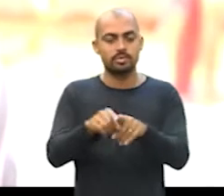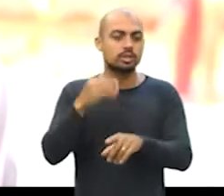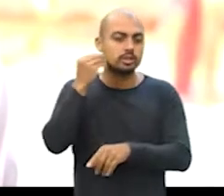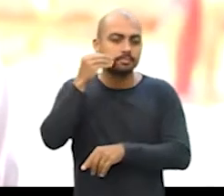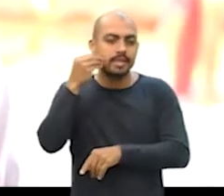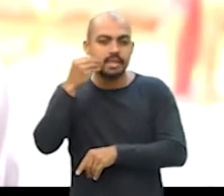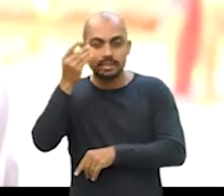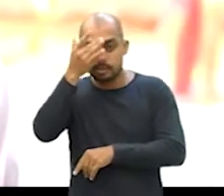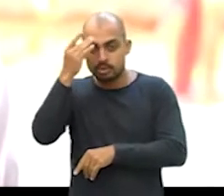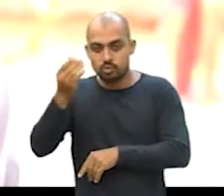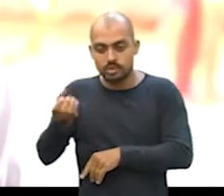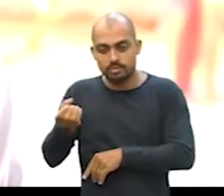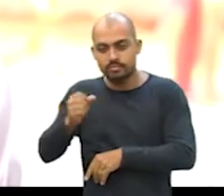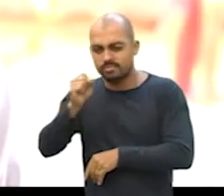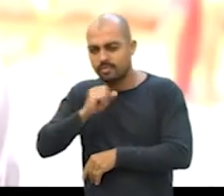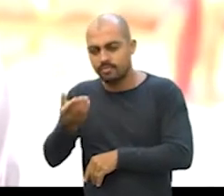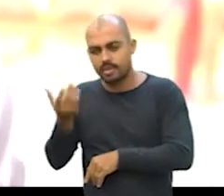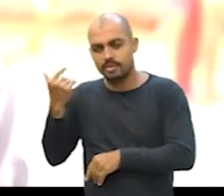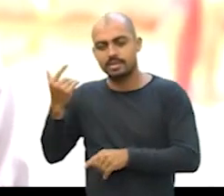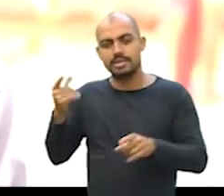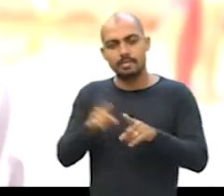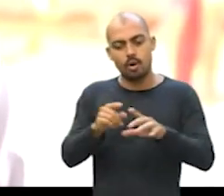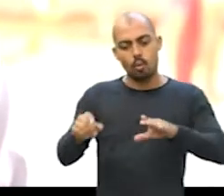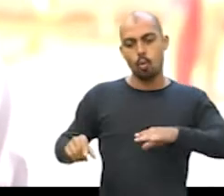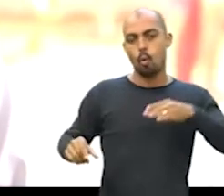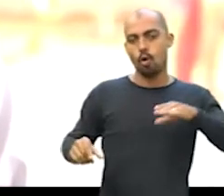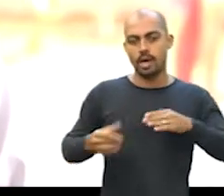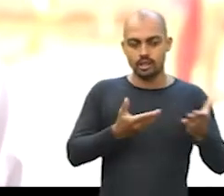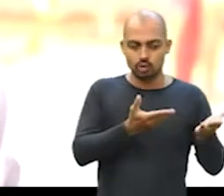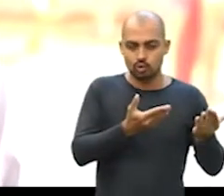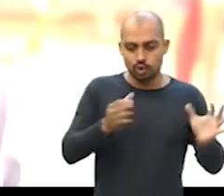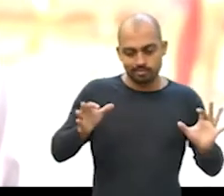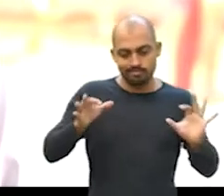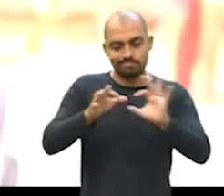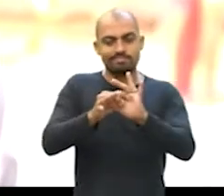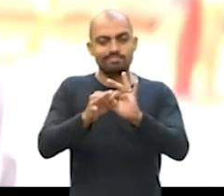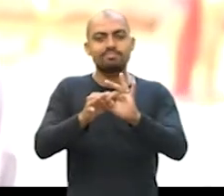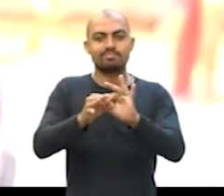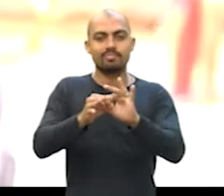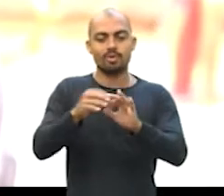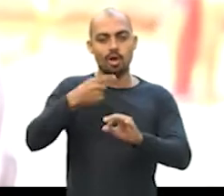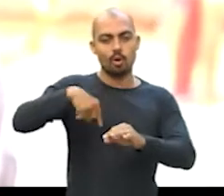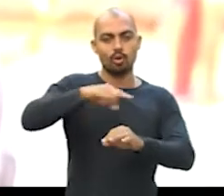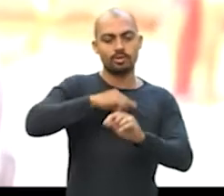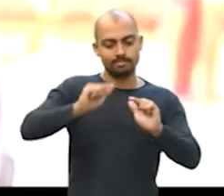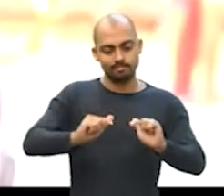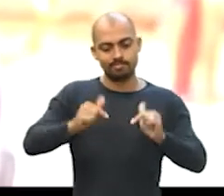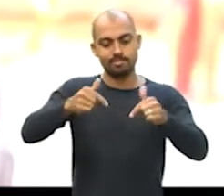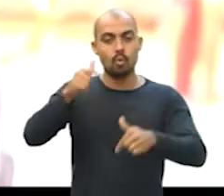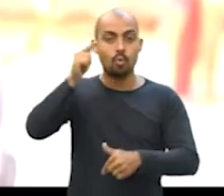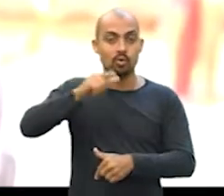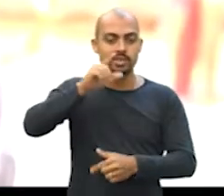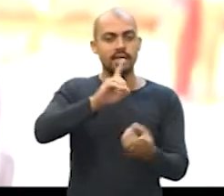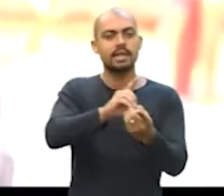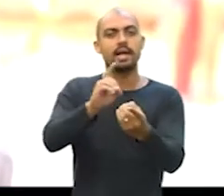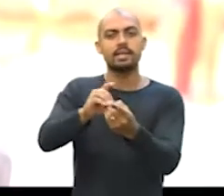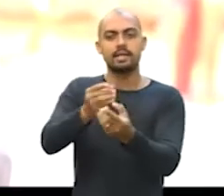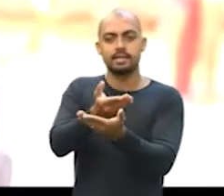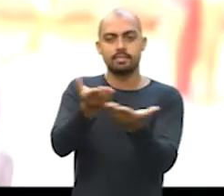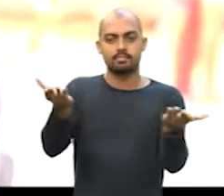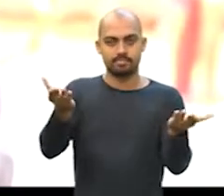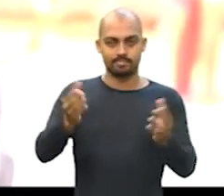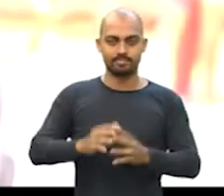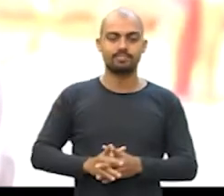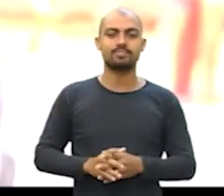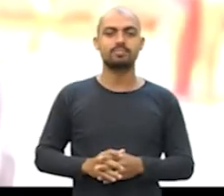a experiência dos mais antigos com a ousadia, a disposição dos mais novos, para que a gente consiga atender os anseios